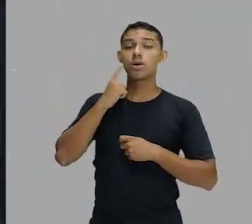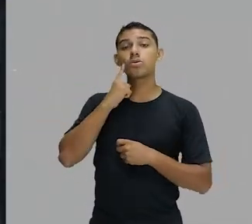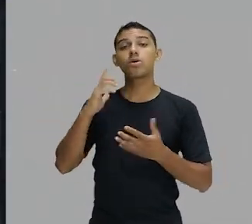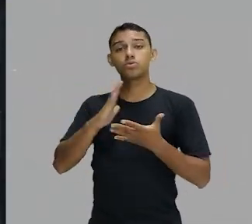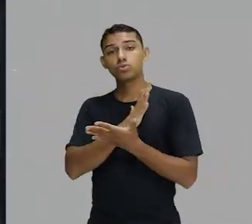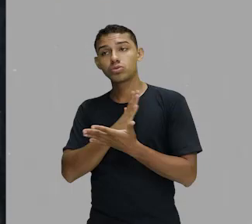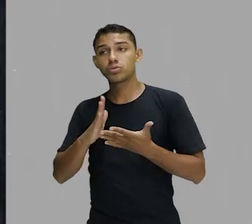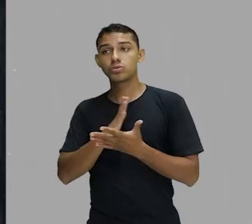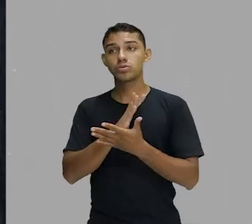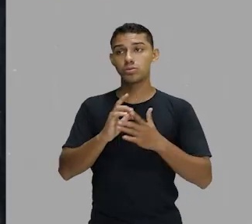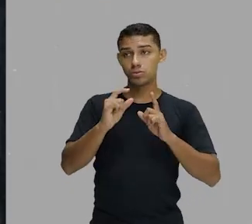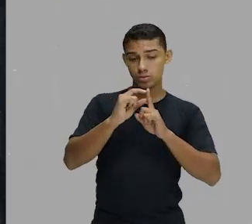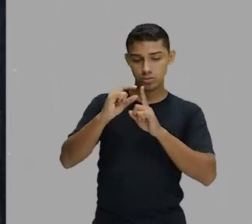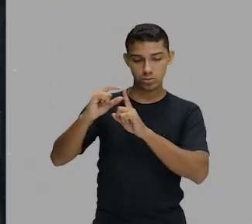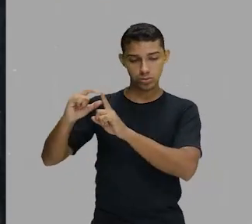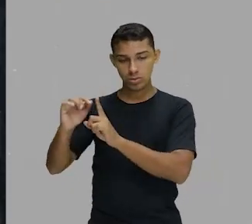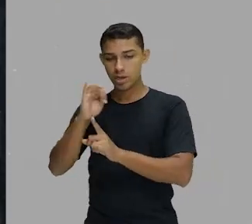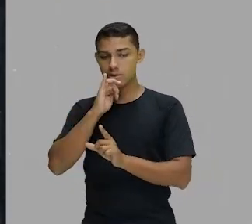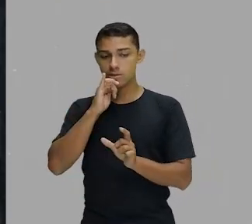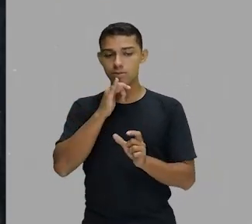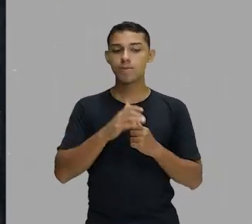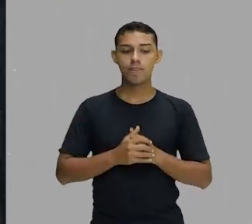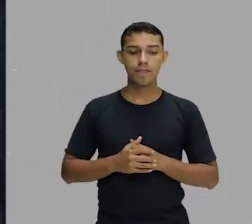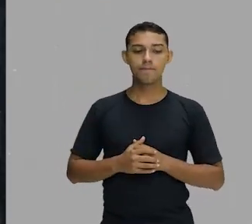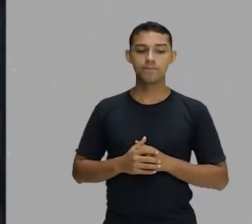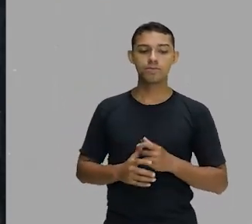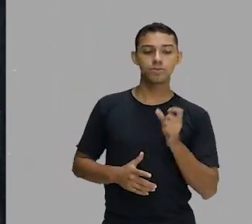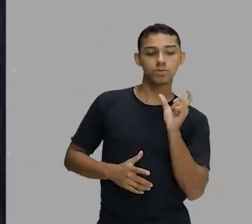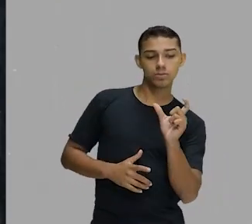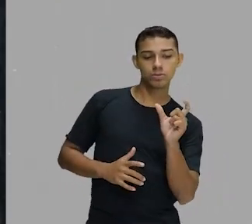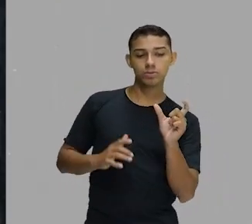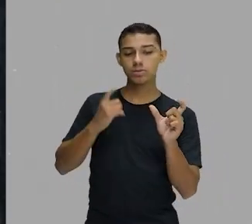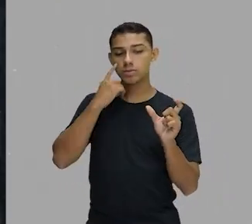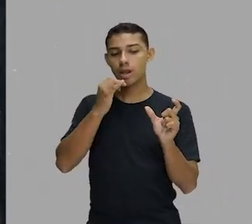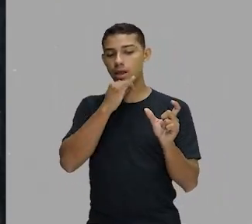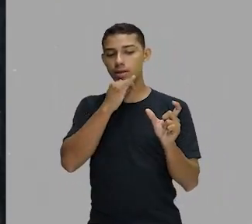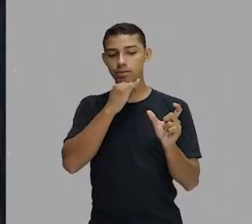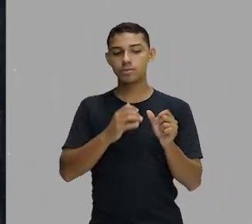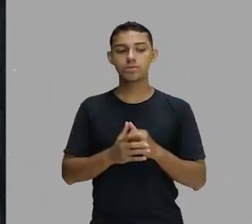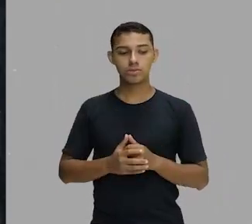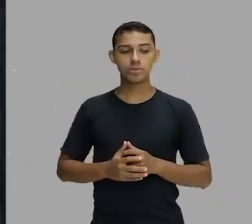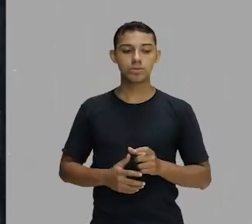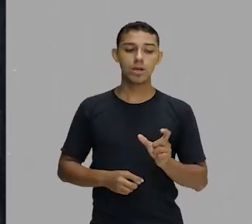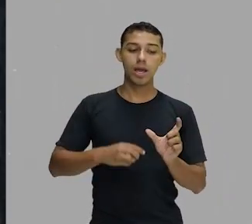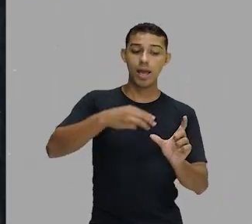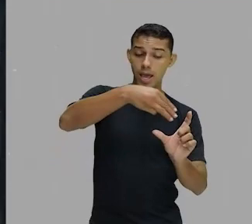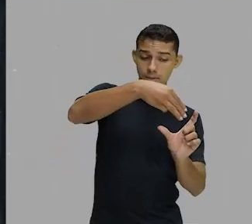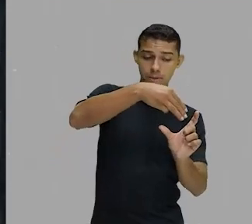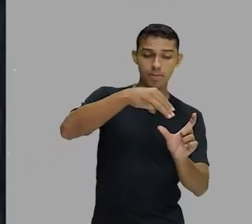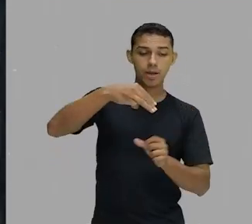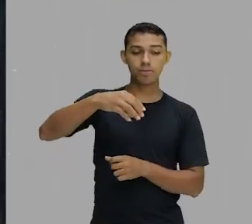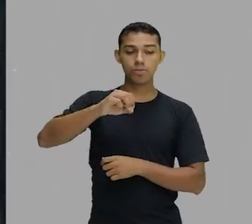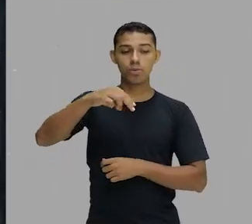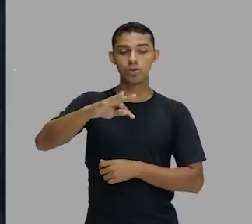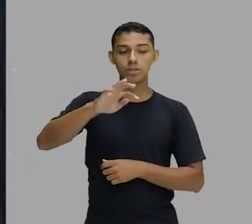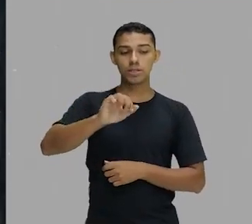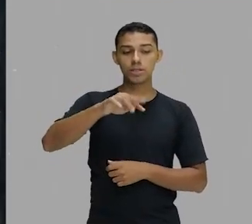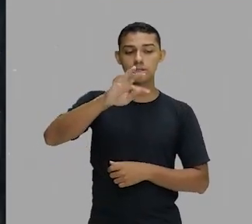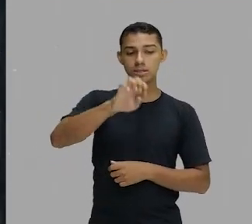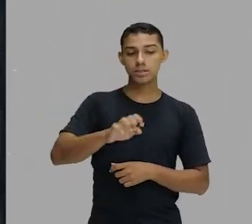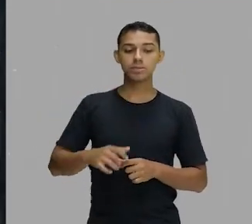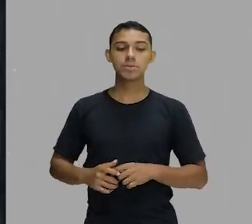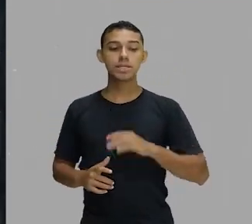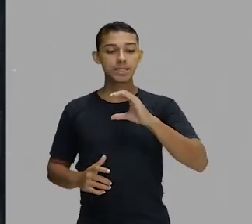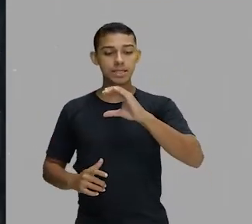lembrar de algumas palavrinhas-chave, né? E sua sigla, sua letra que representa. Vamos chamar M para montante, C